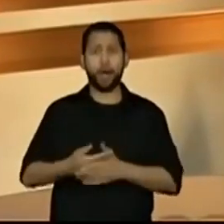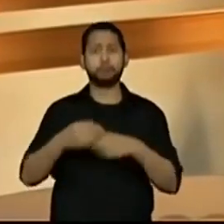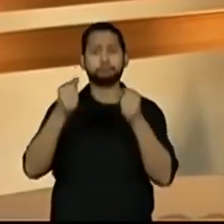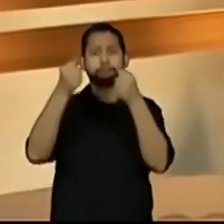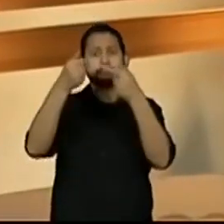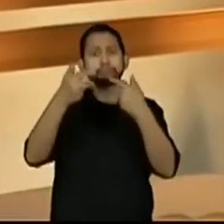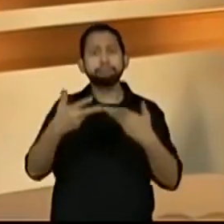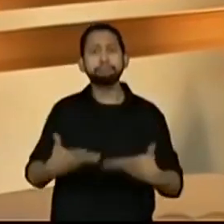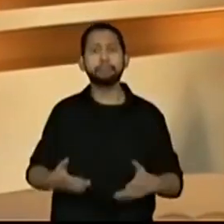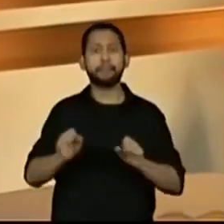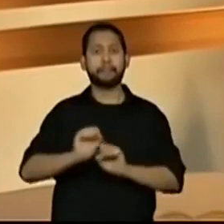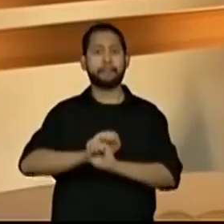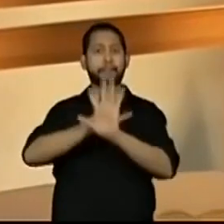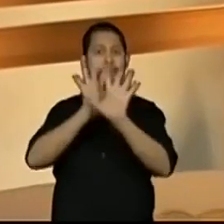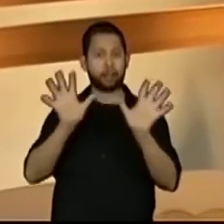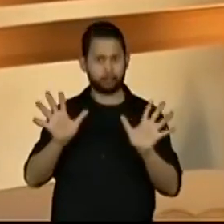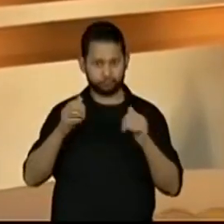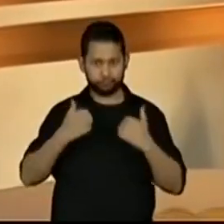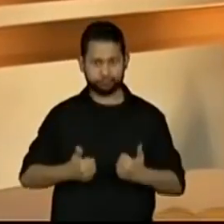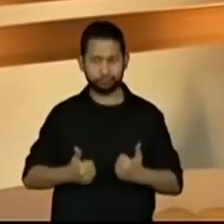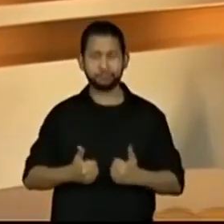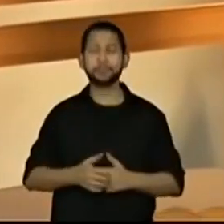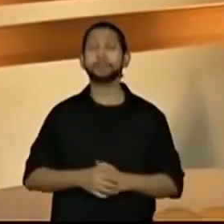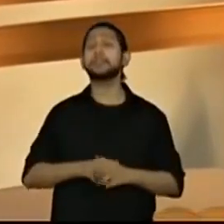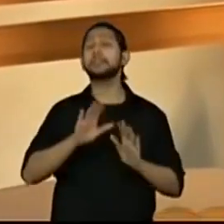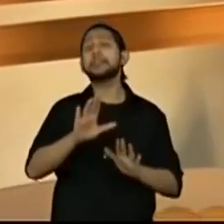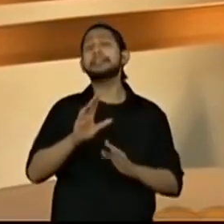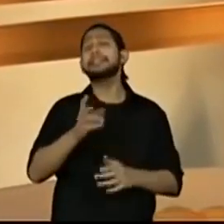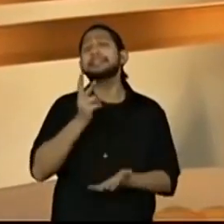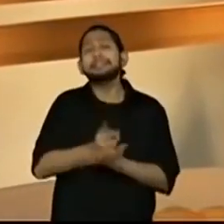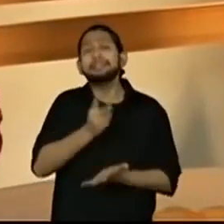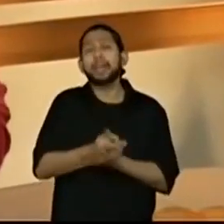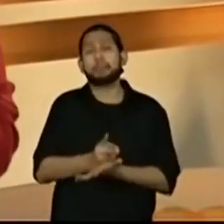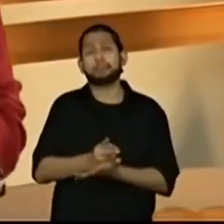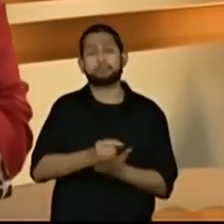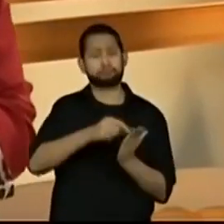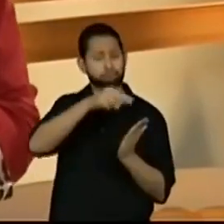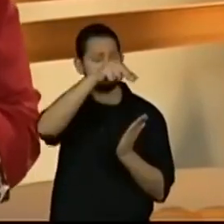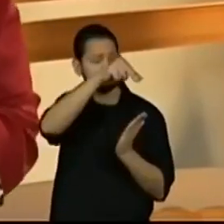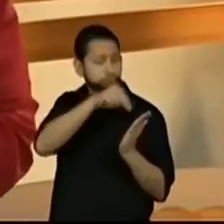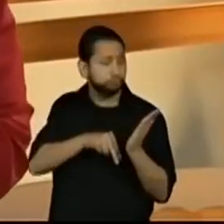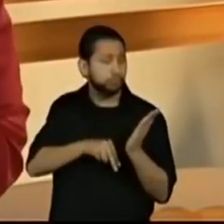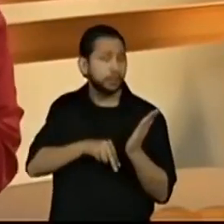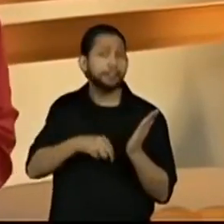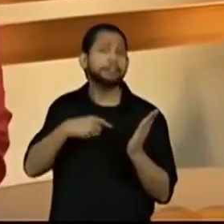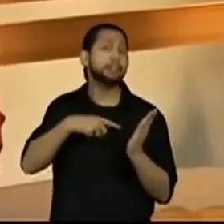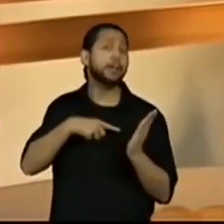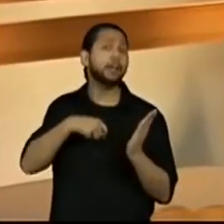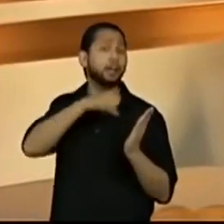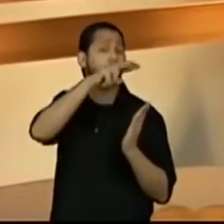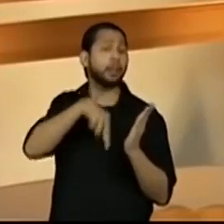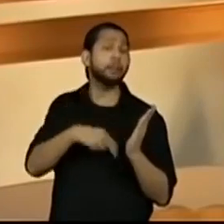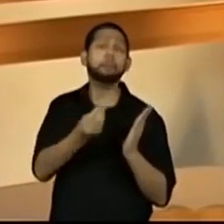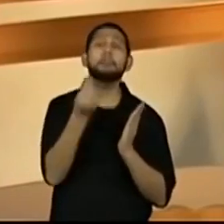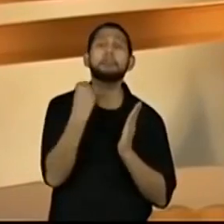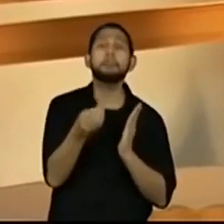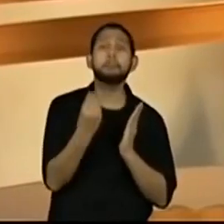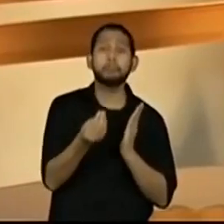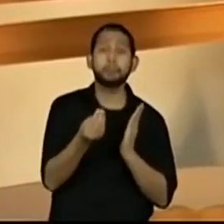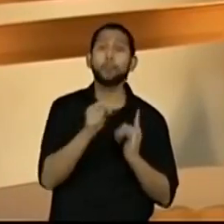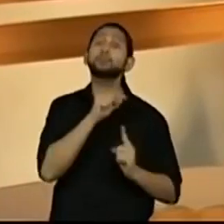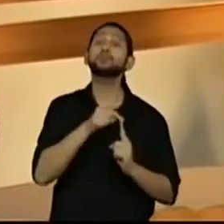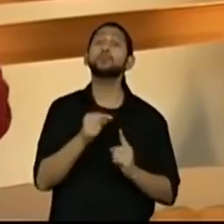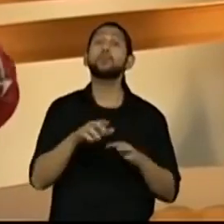clareza. Algumas delas. Toda leitura, ela tem uma finalidade, ela tem um